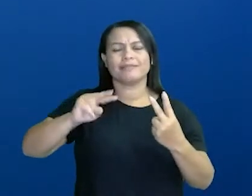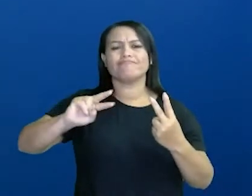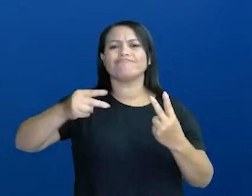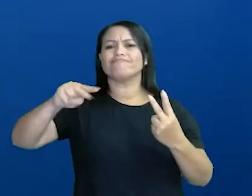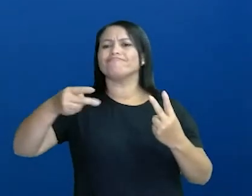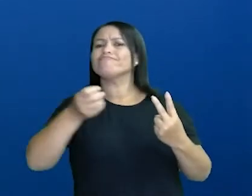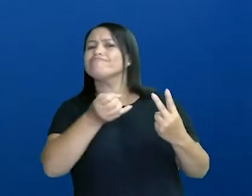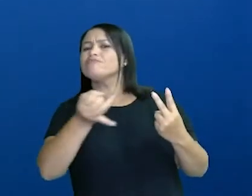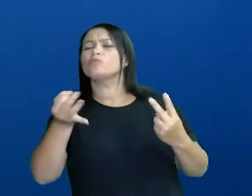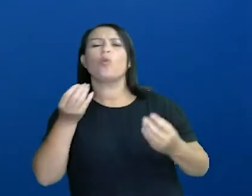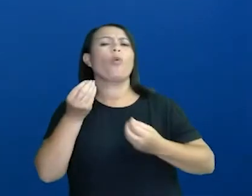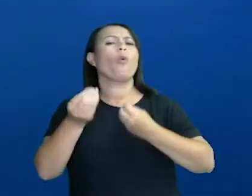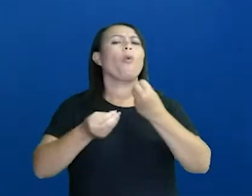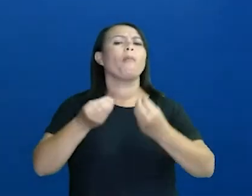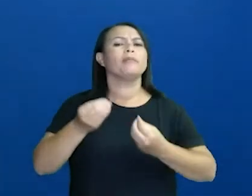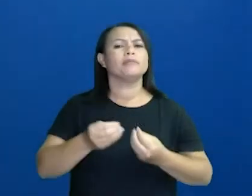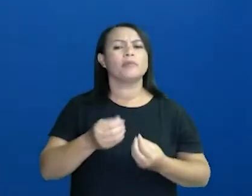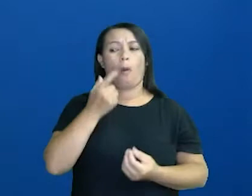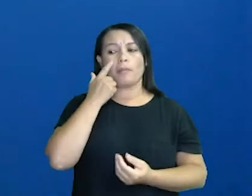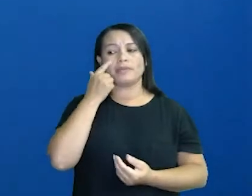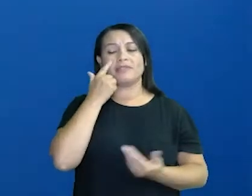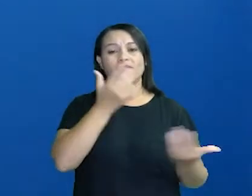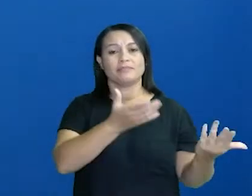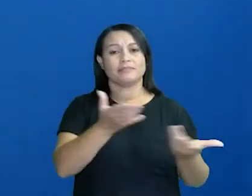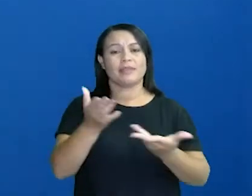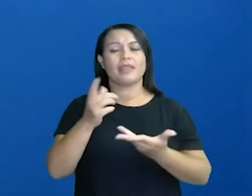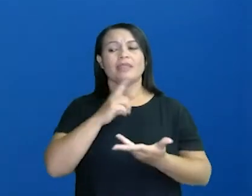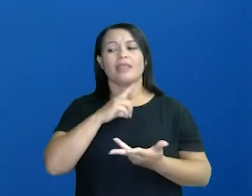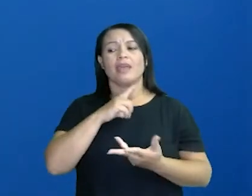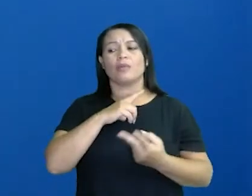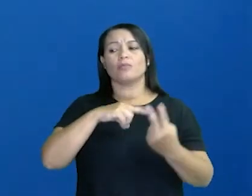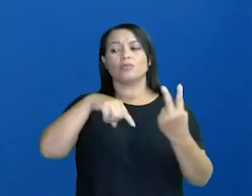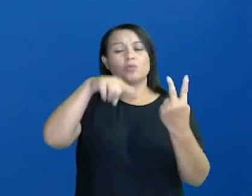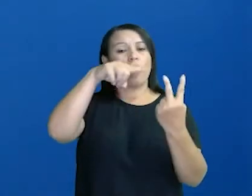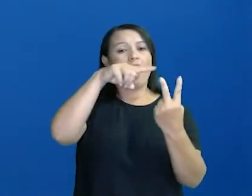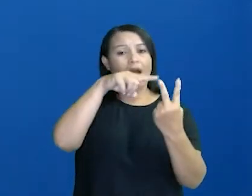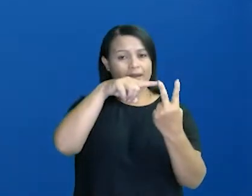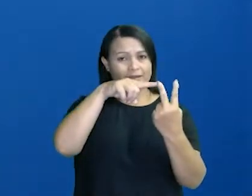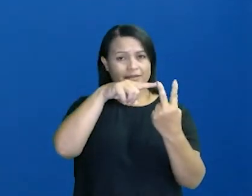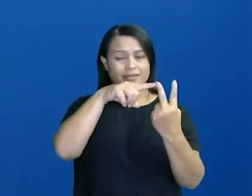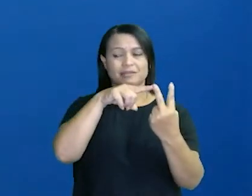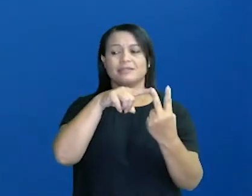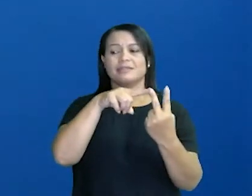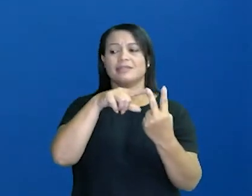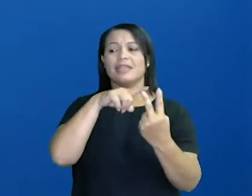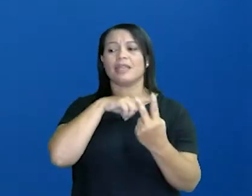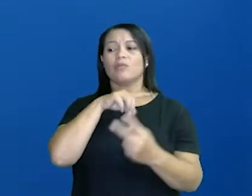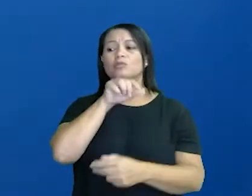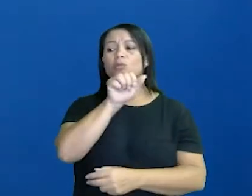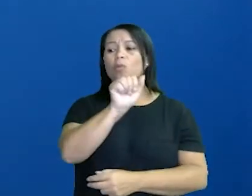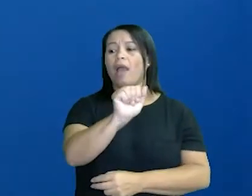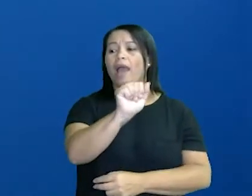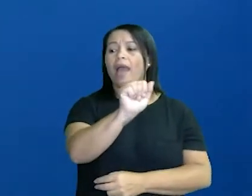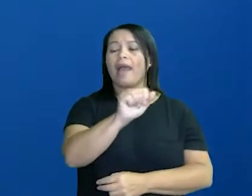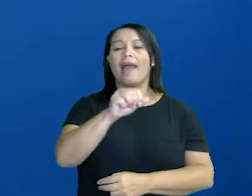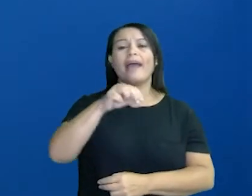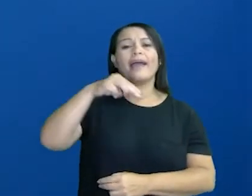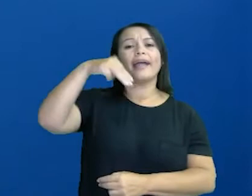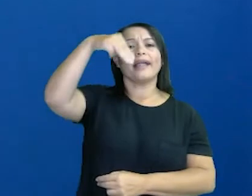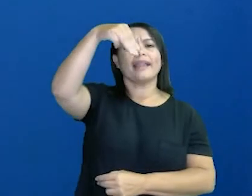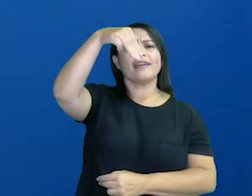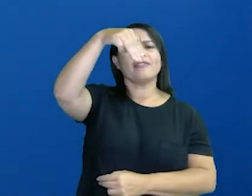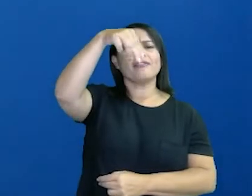tá de que forma olha aqui nós temos aqui um Ah tá certo que tá é levado a uma